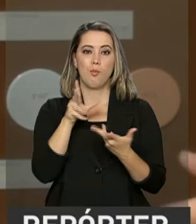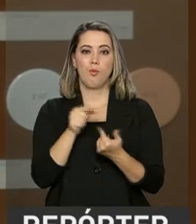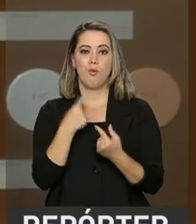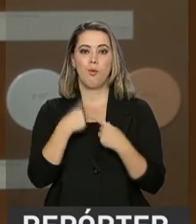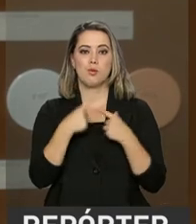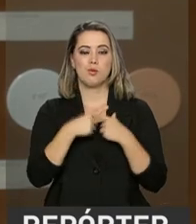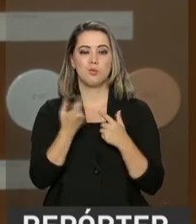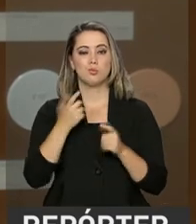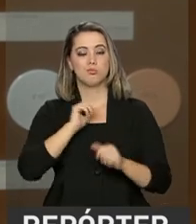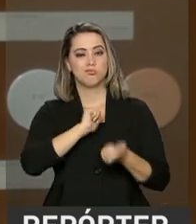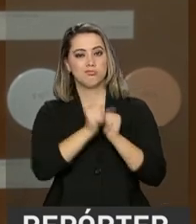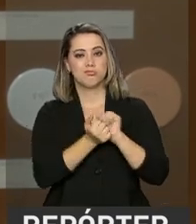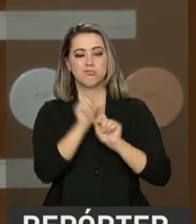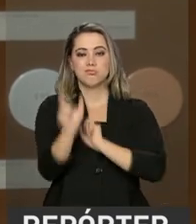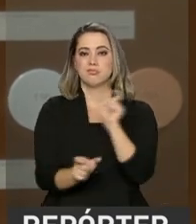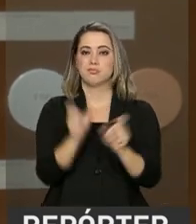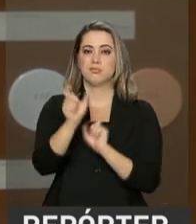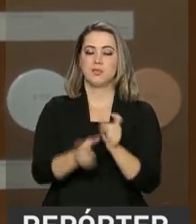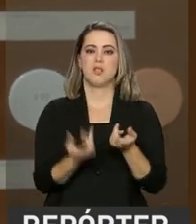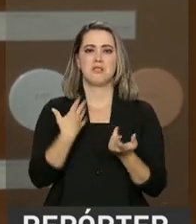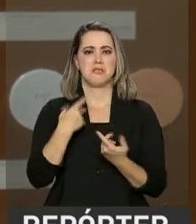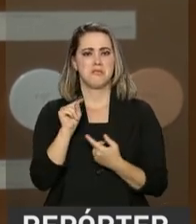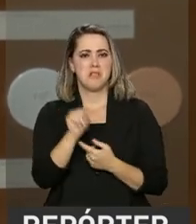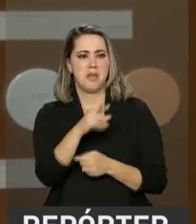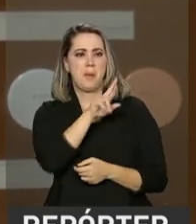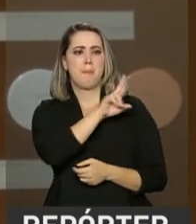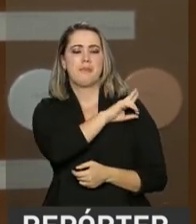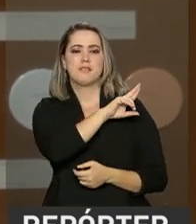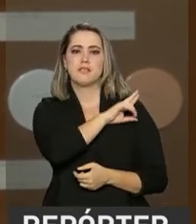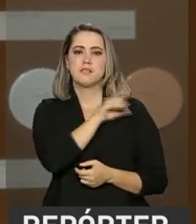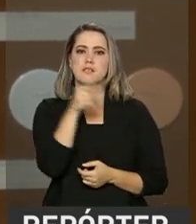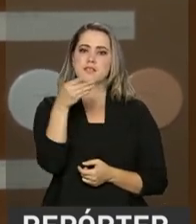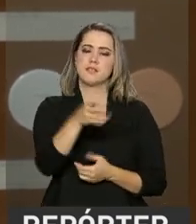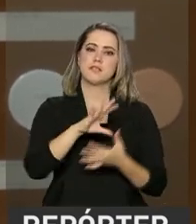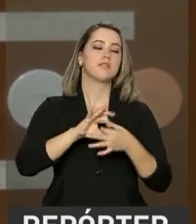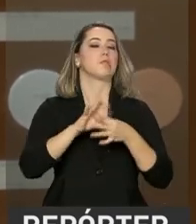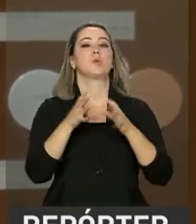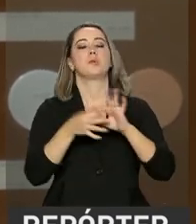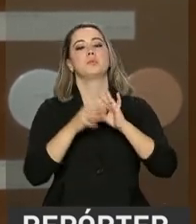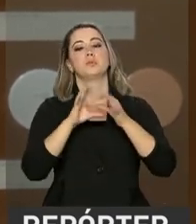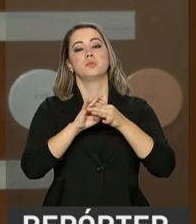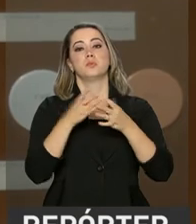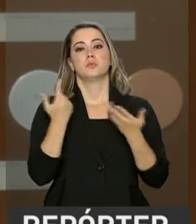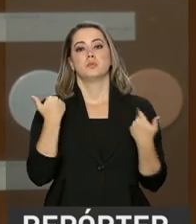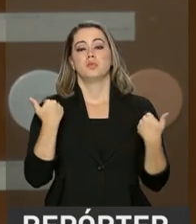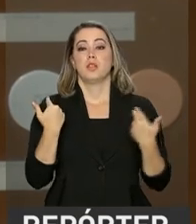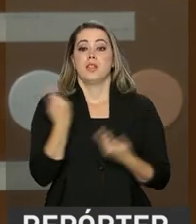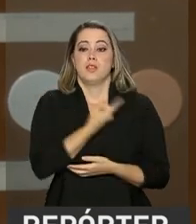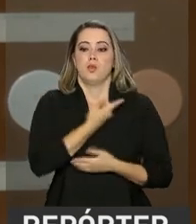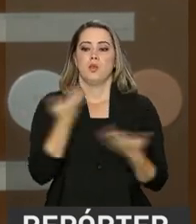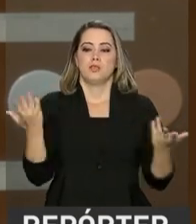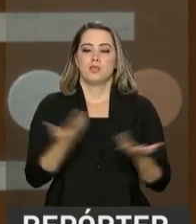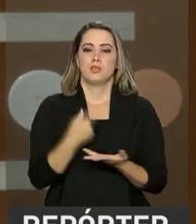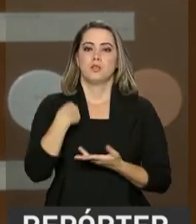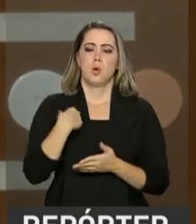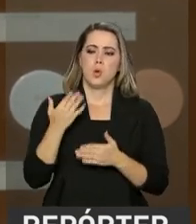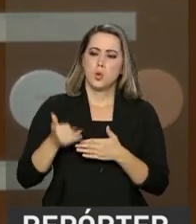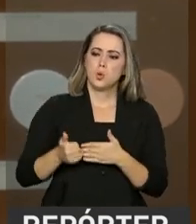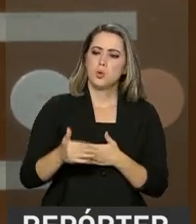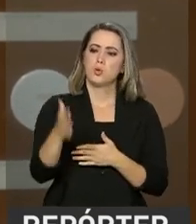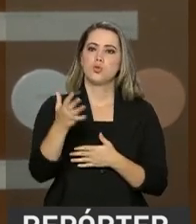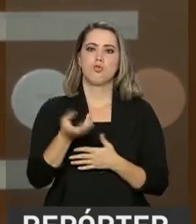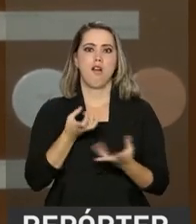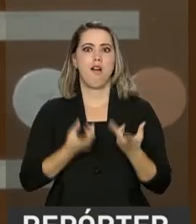embaixadores durante a edição do dos jogos olímpicos e nos cabe agora é manter essa chama